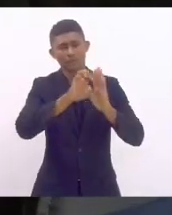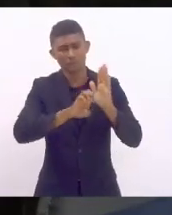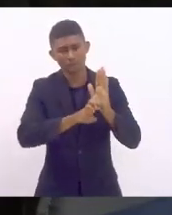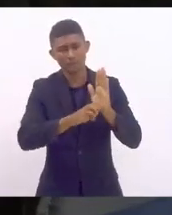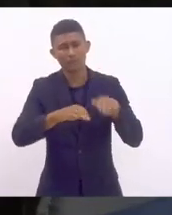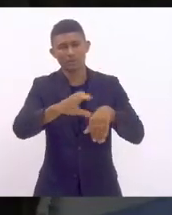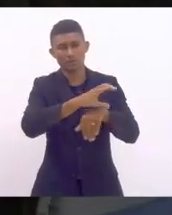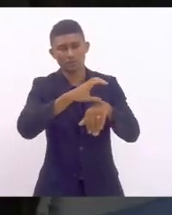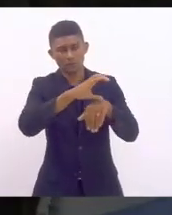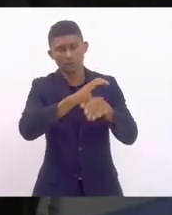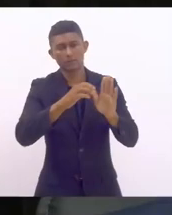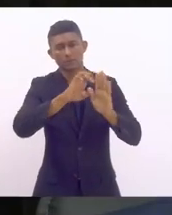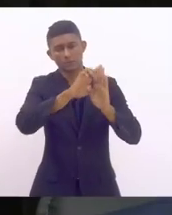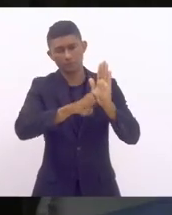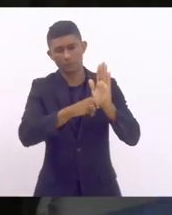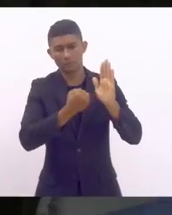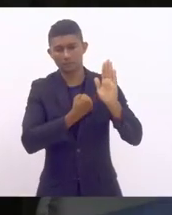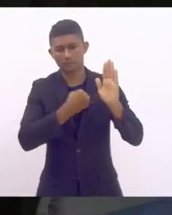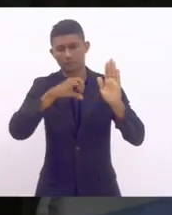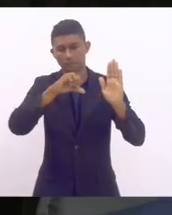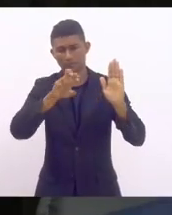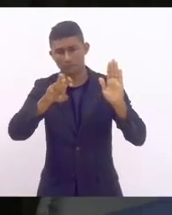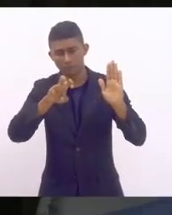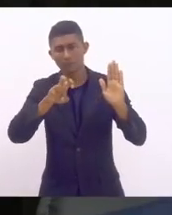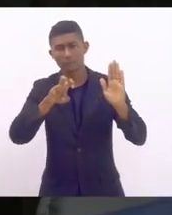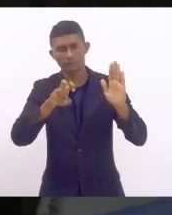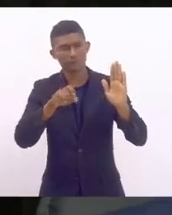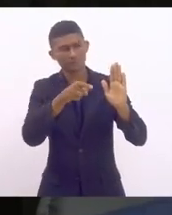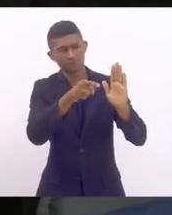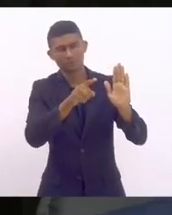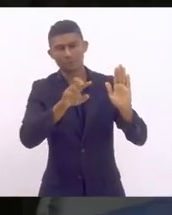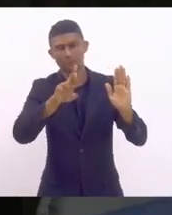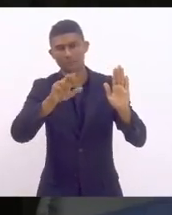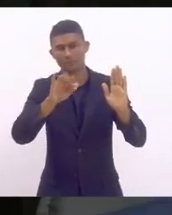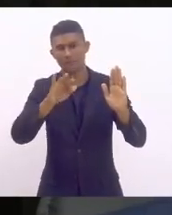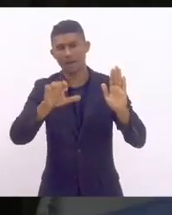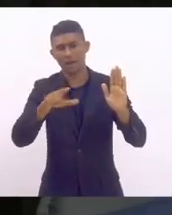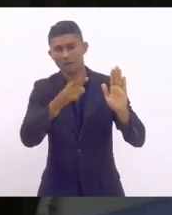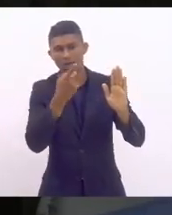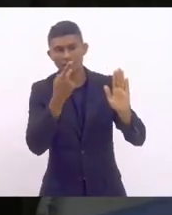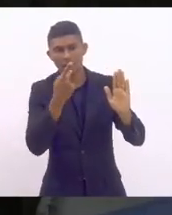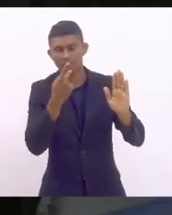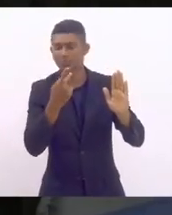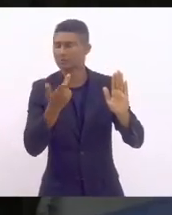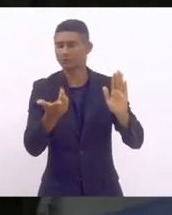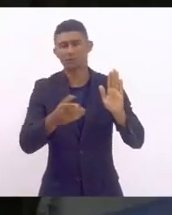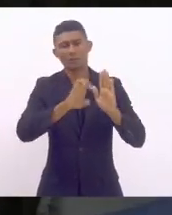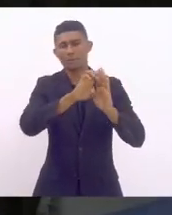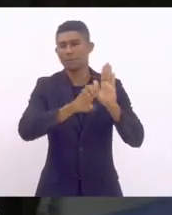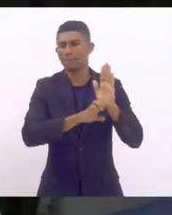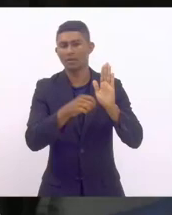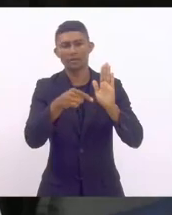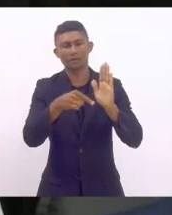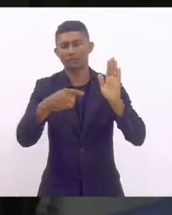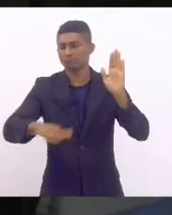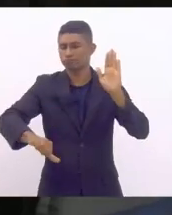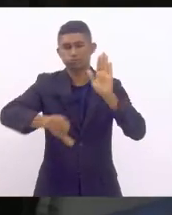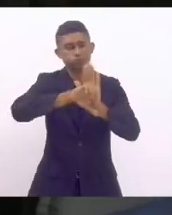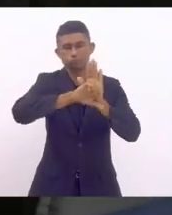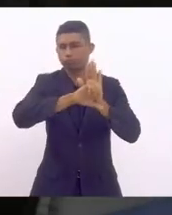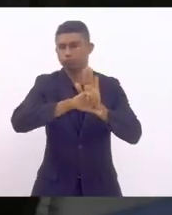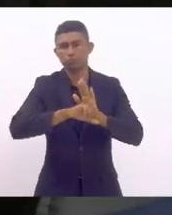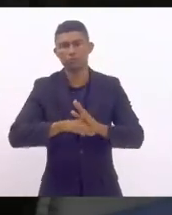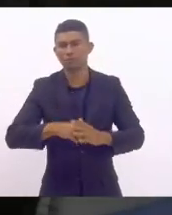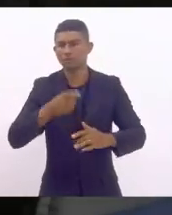95 aqui citada pelo reitor Rafael Oi gente as emenda é criminosa podemos